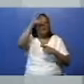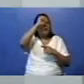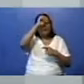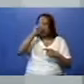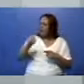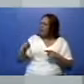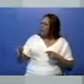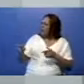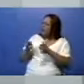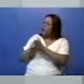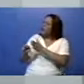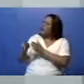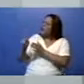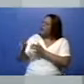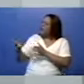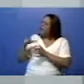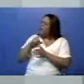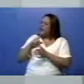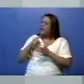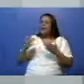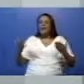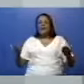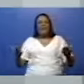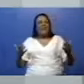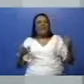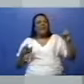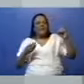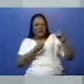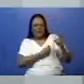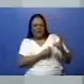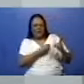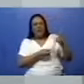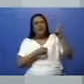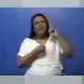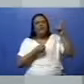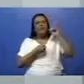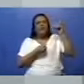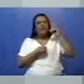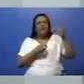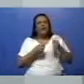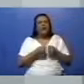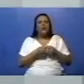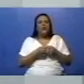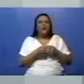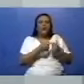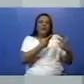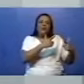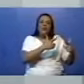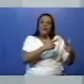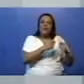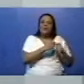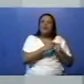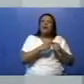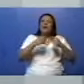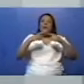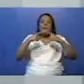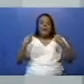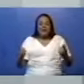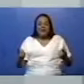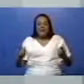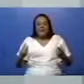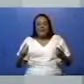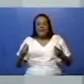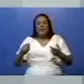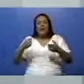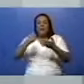exatamente o sujeito e predicado. Mas ele é um pré-requisito para eu aprender outras matérias que são muito importantes. Como,